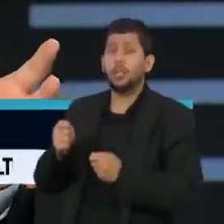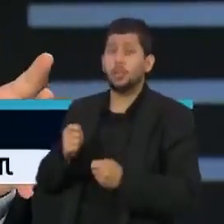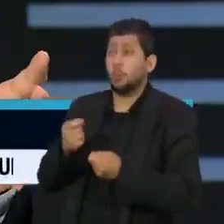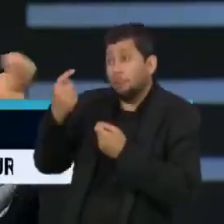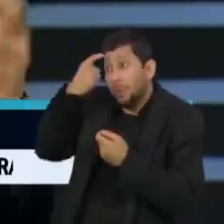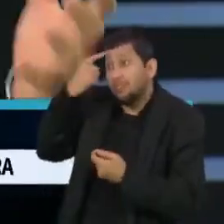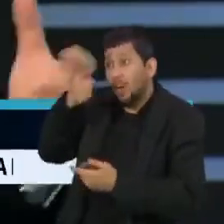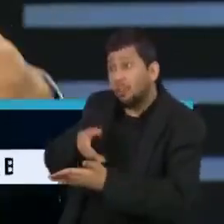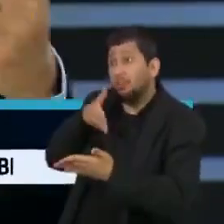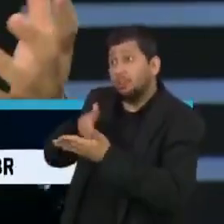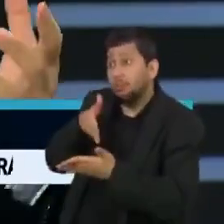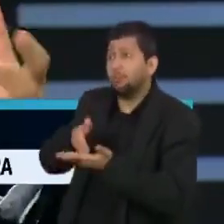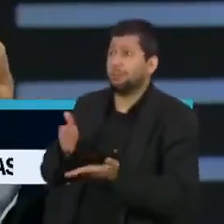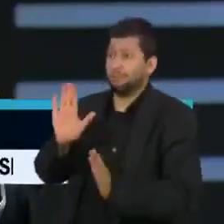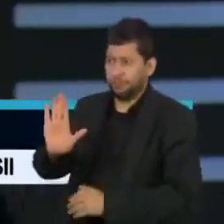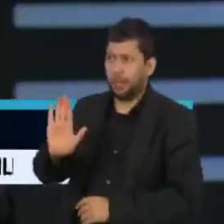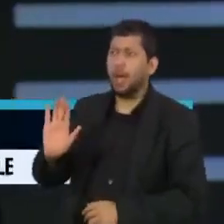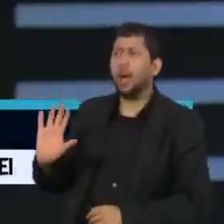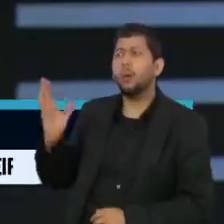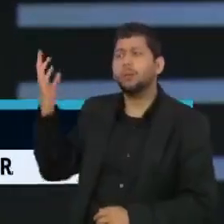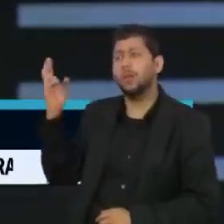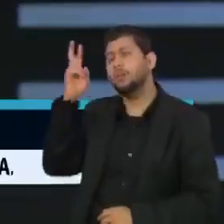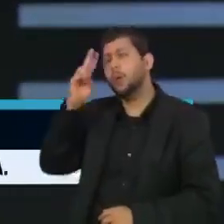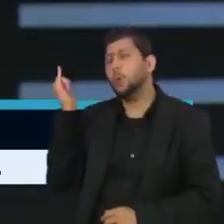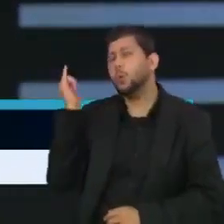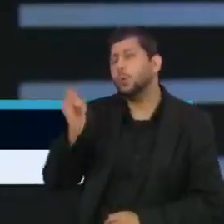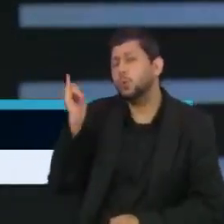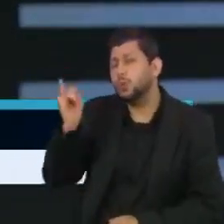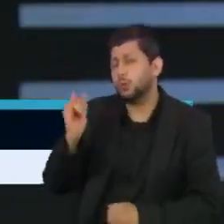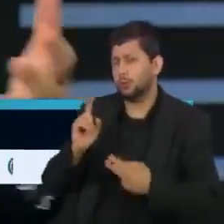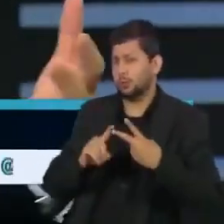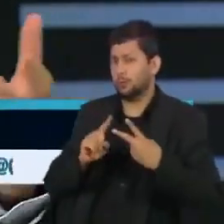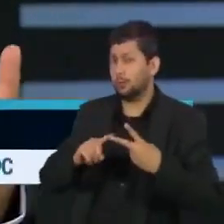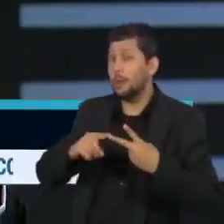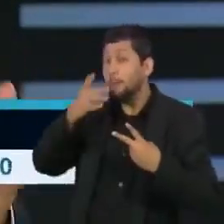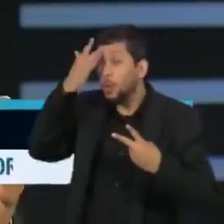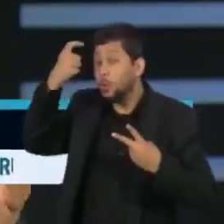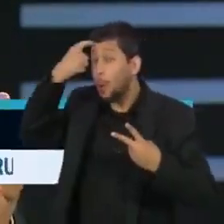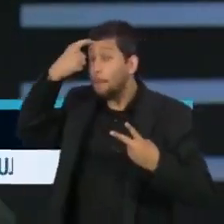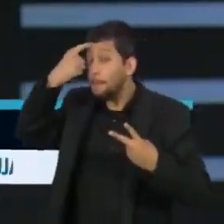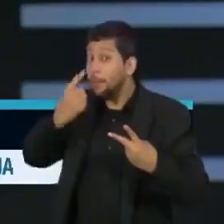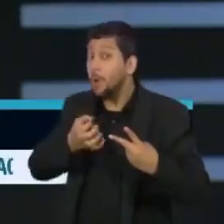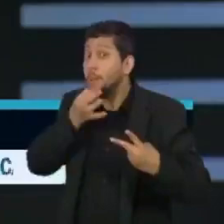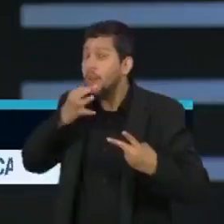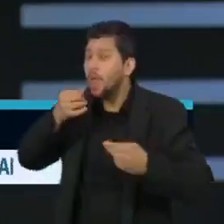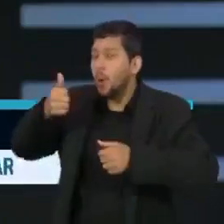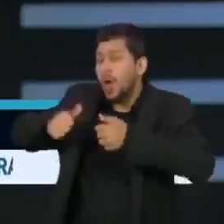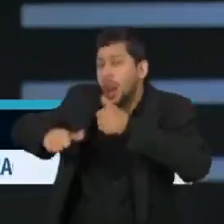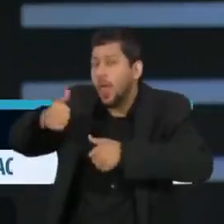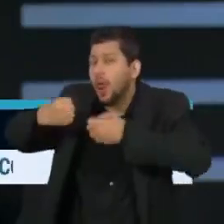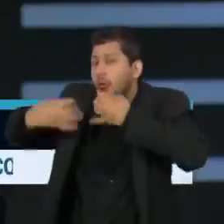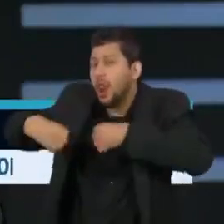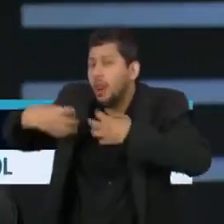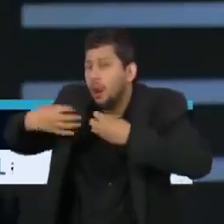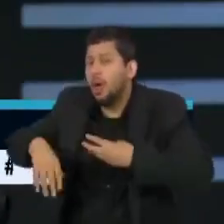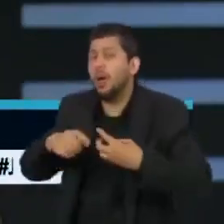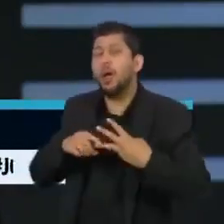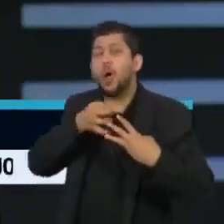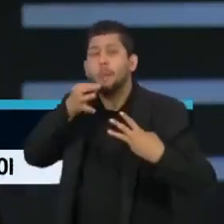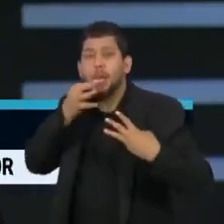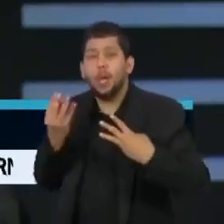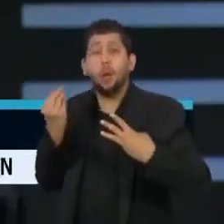narração de fatos notícias comprar trazer notícias análises e opiniões esse ecossistema faz parte é o que a gente deposita tá fazendo aqui